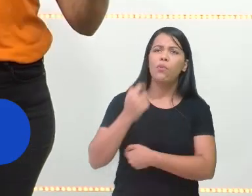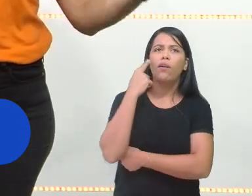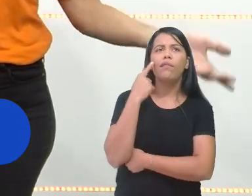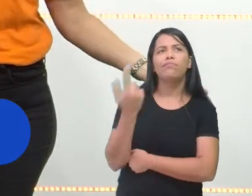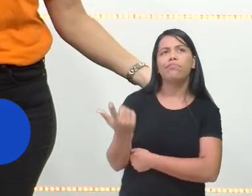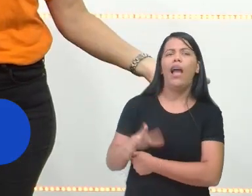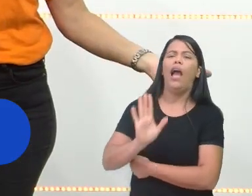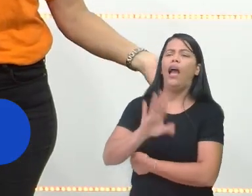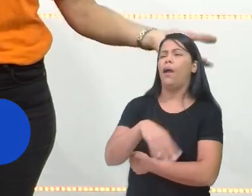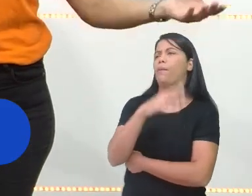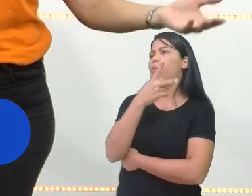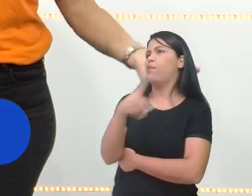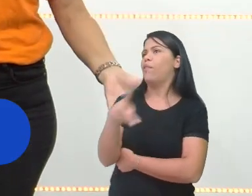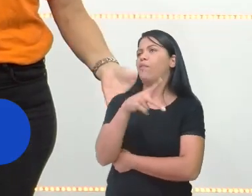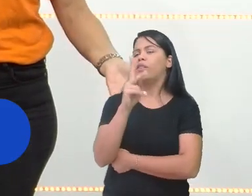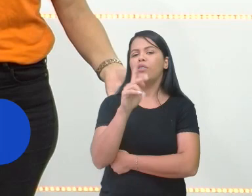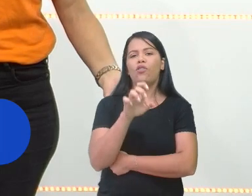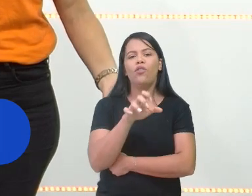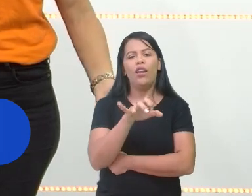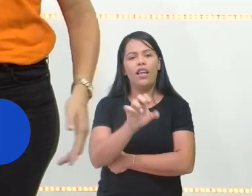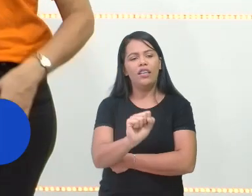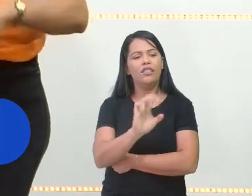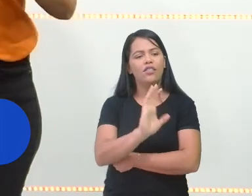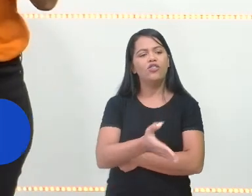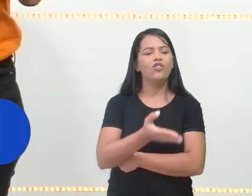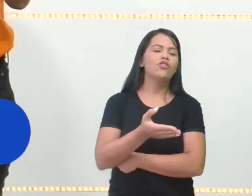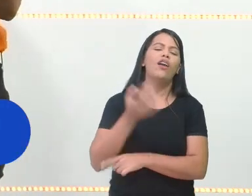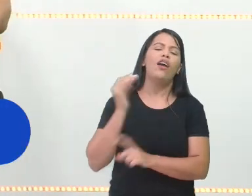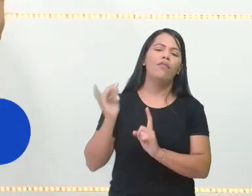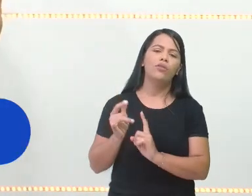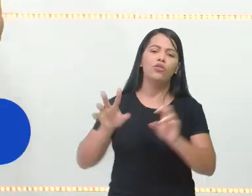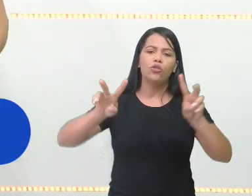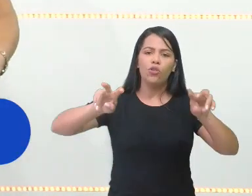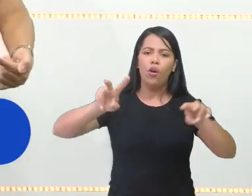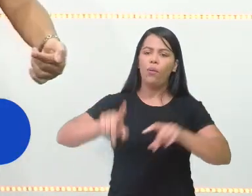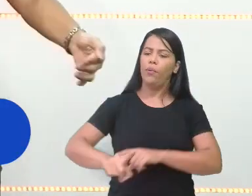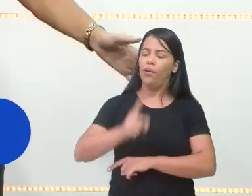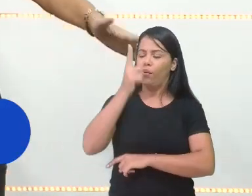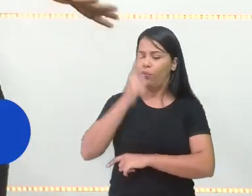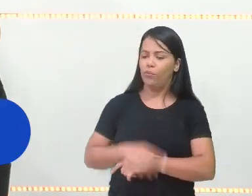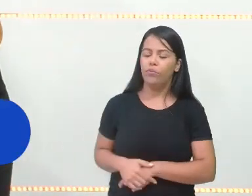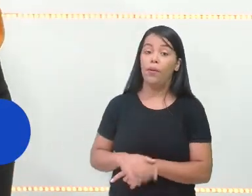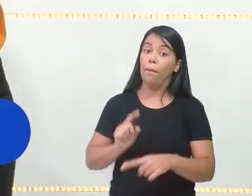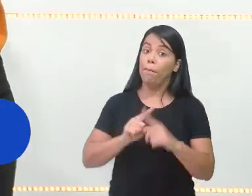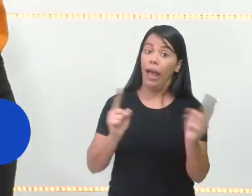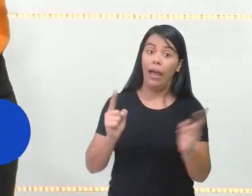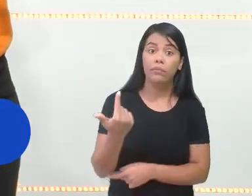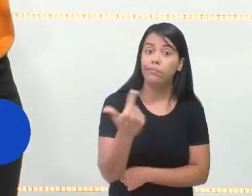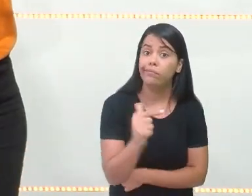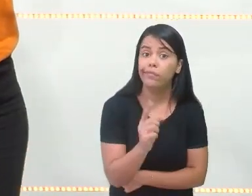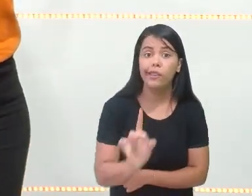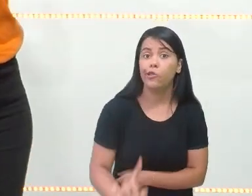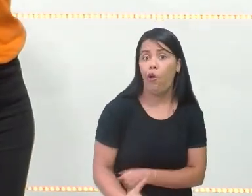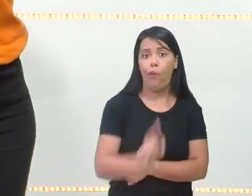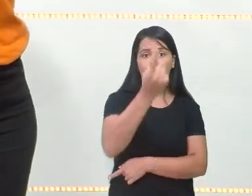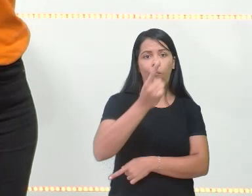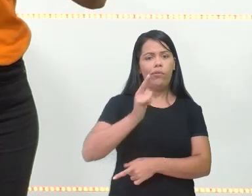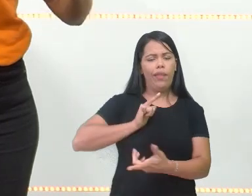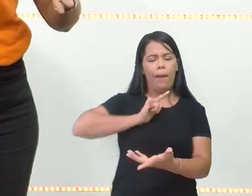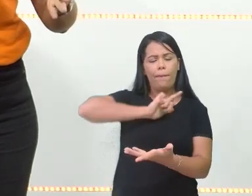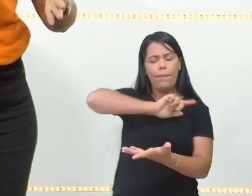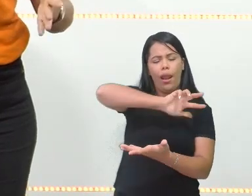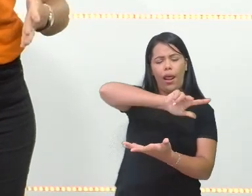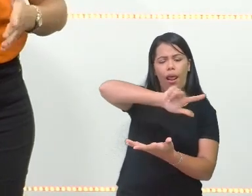já contou conto africano? Claro, já contei sim, só que não existe apenas um conto. Tem centenas de milhares de